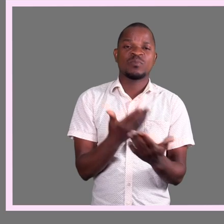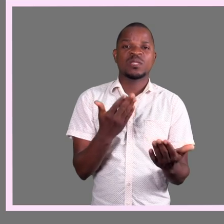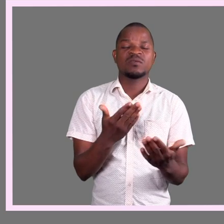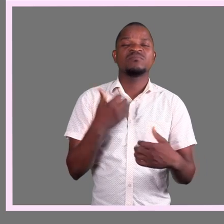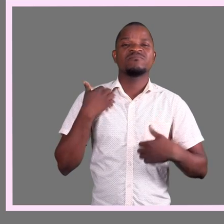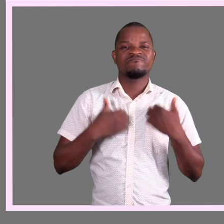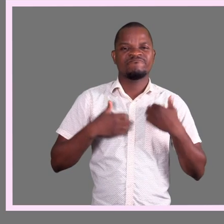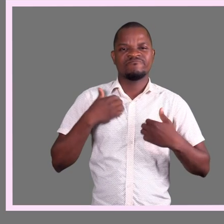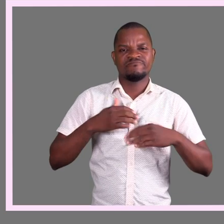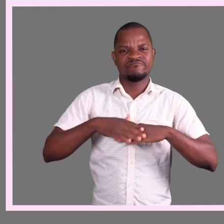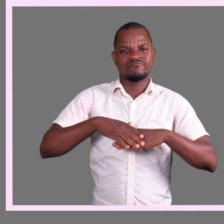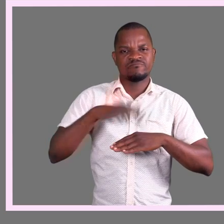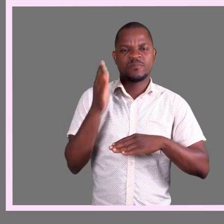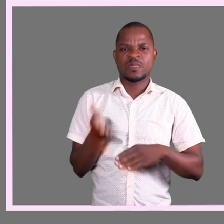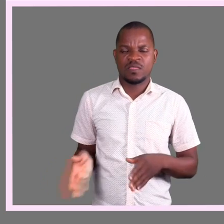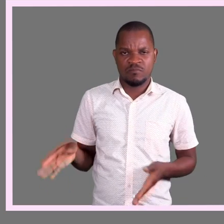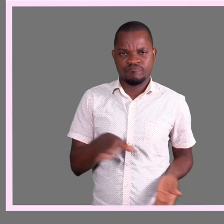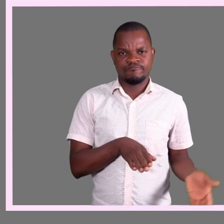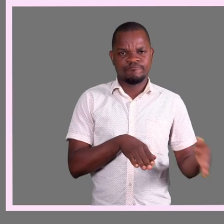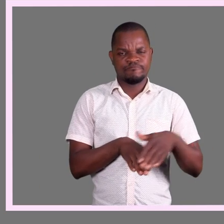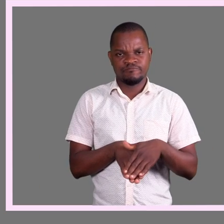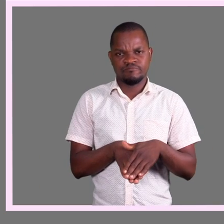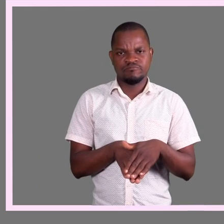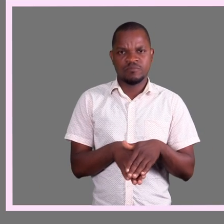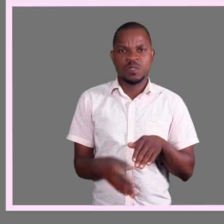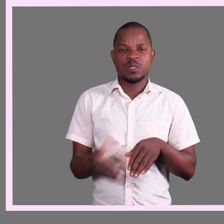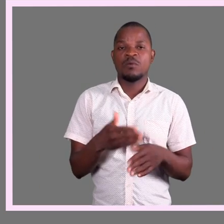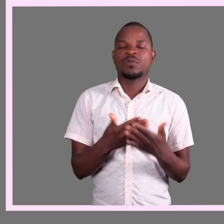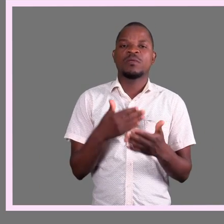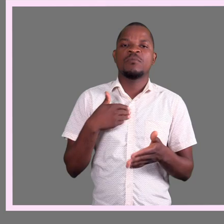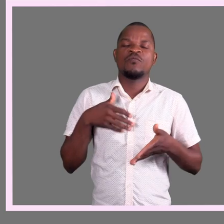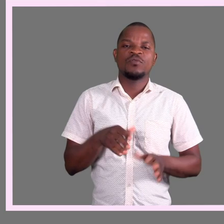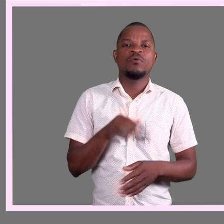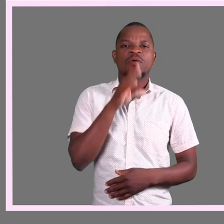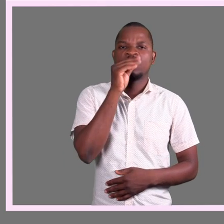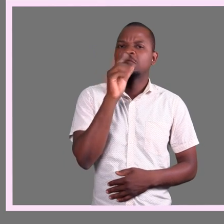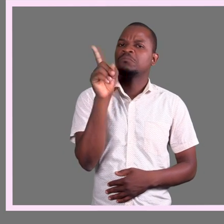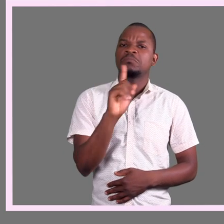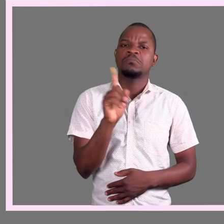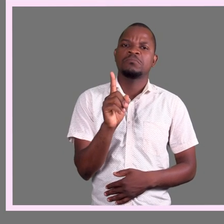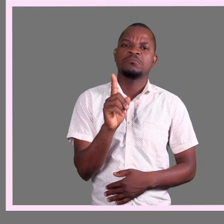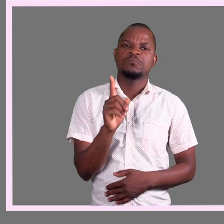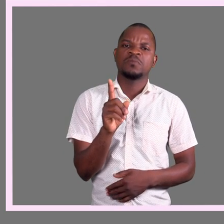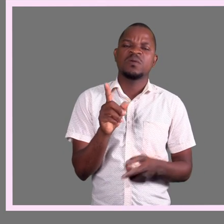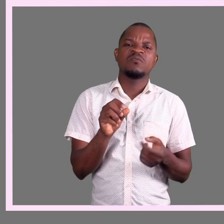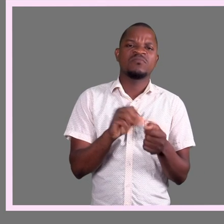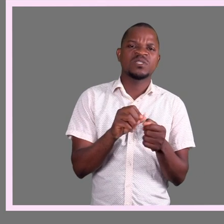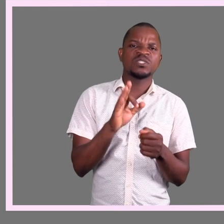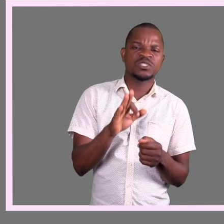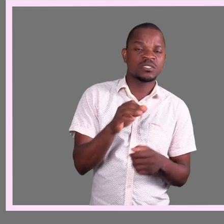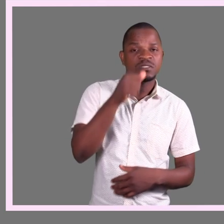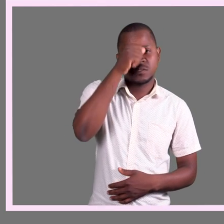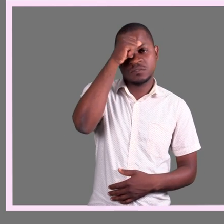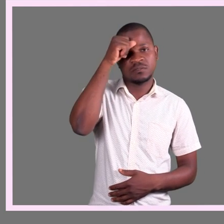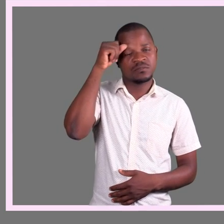consegue dizer, mamãe quer fazer xixi. Ele vive de fraldas, vive de wipe. São essas preocupações que eu tenho neste momento. Farida